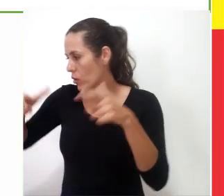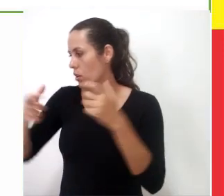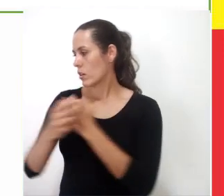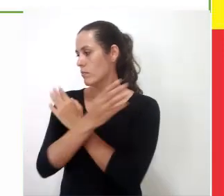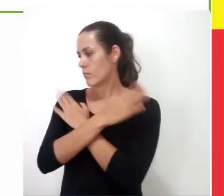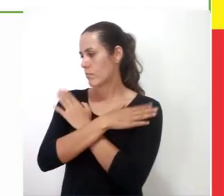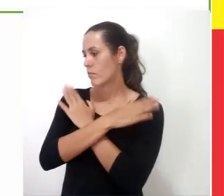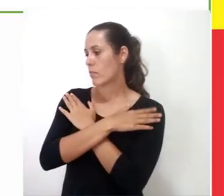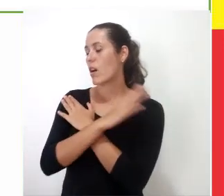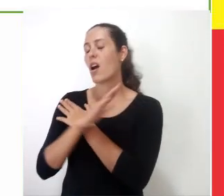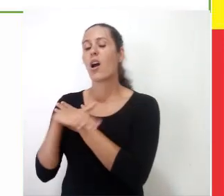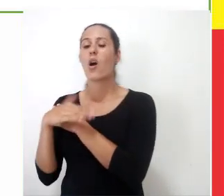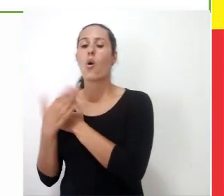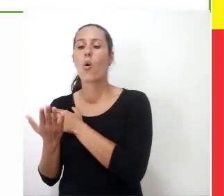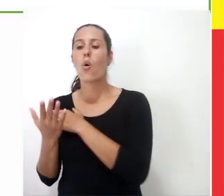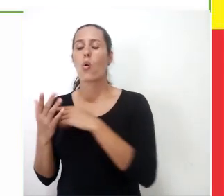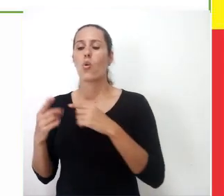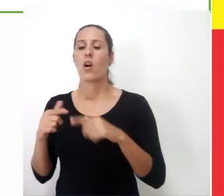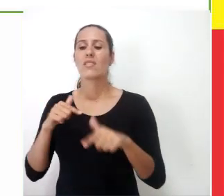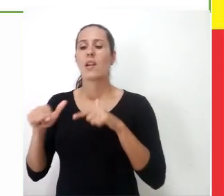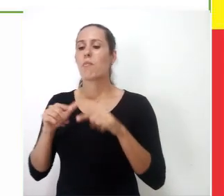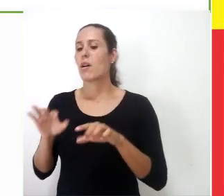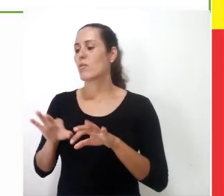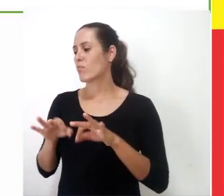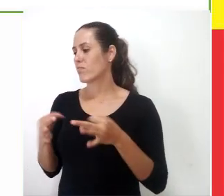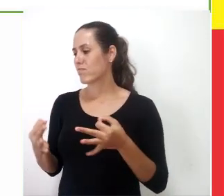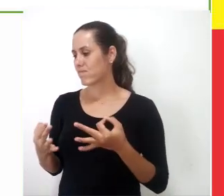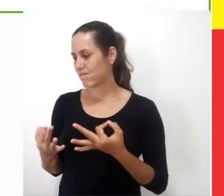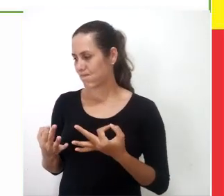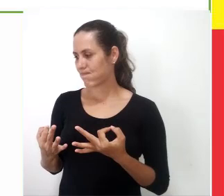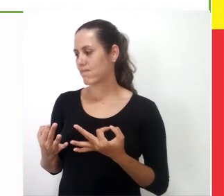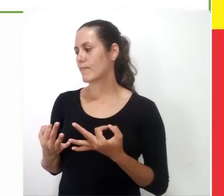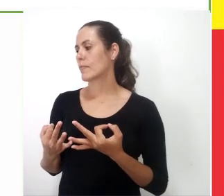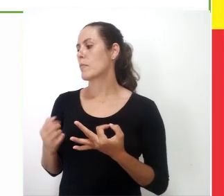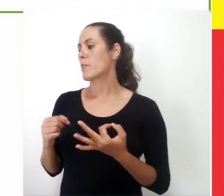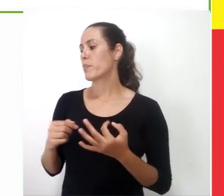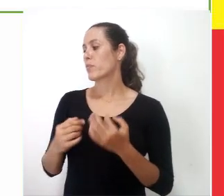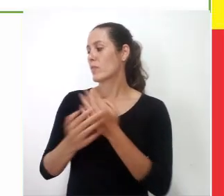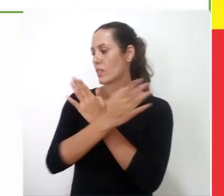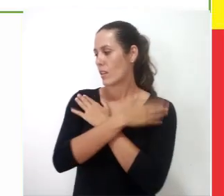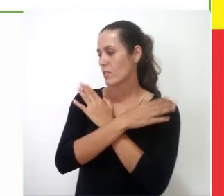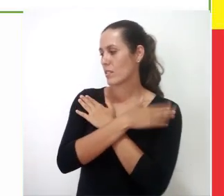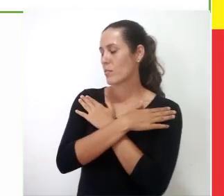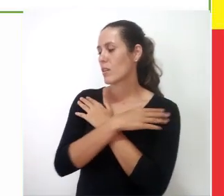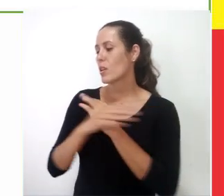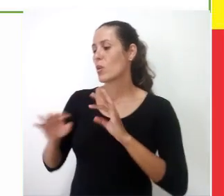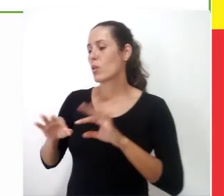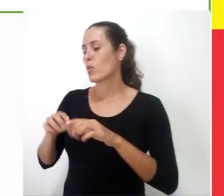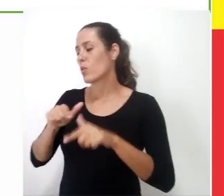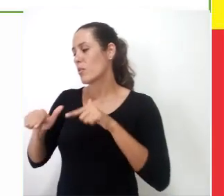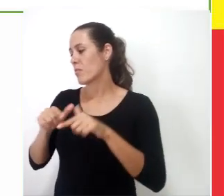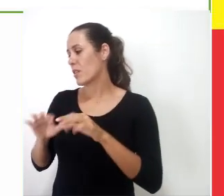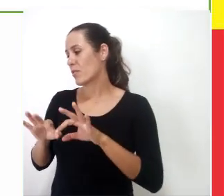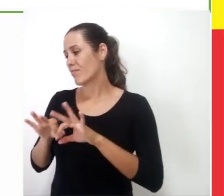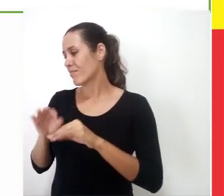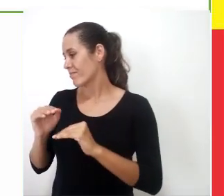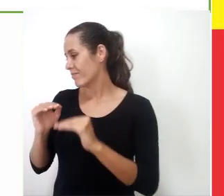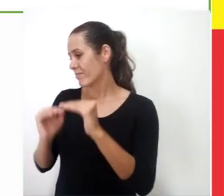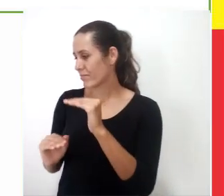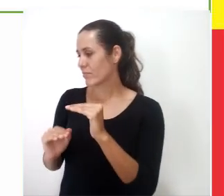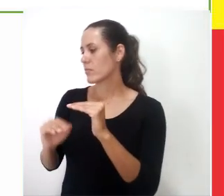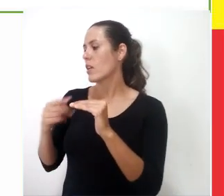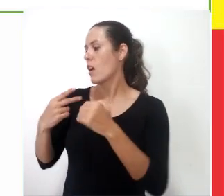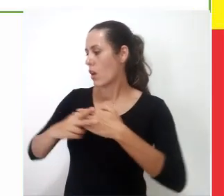está desempregada ou subempregada. O desemprego e o subemprego são uma consequência necessária